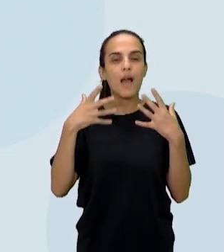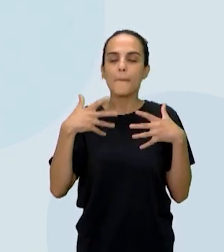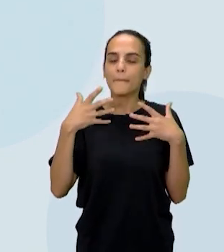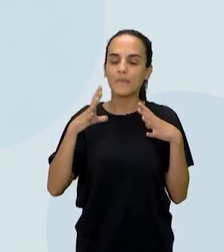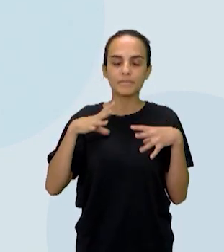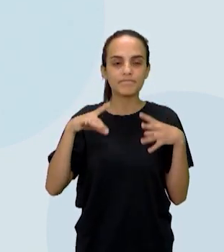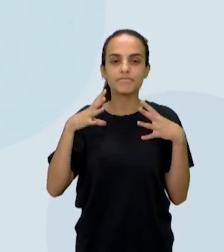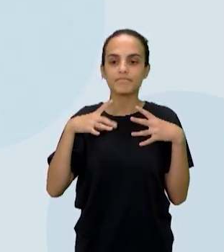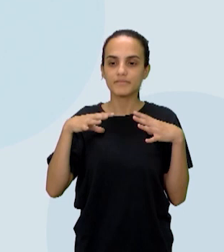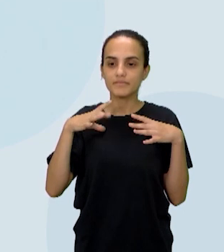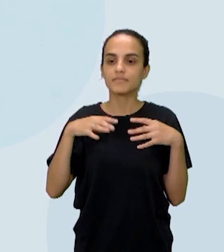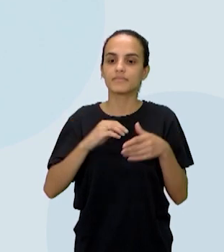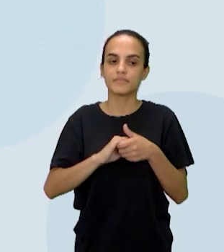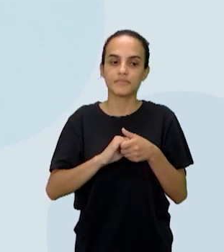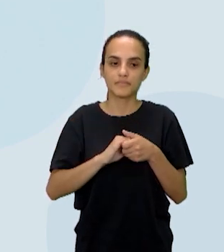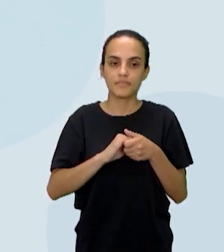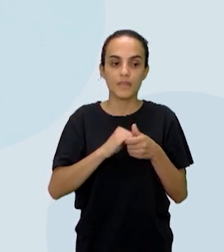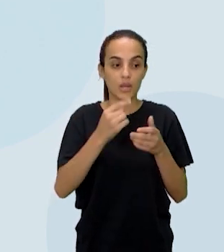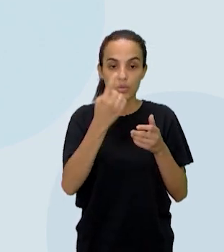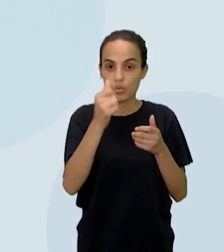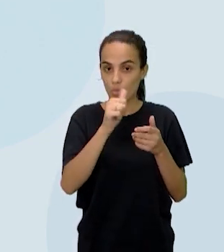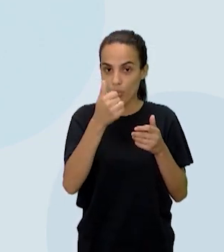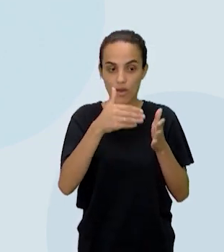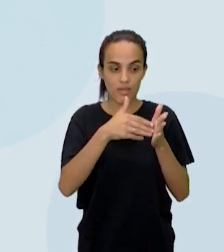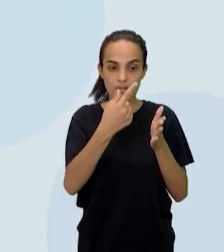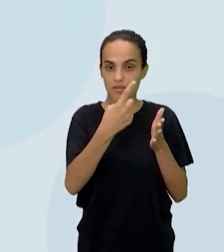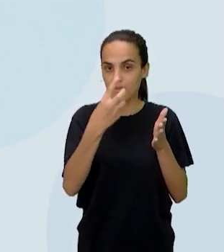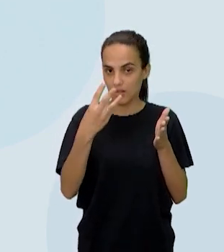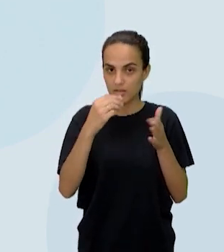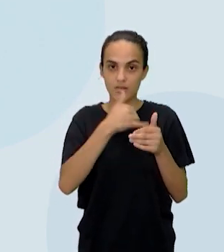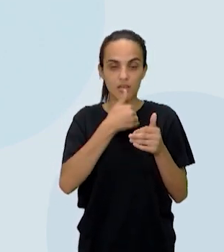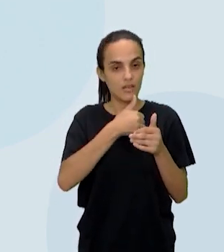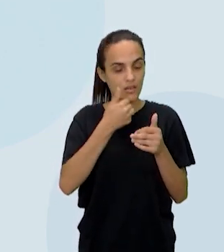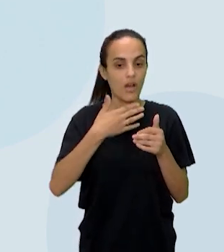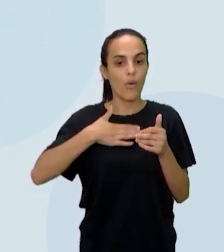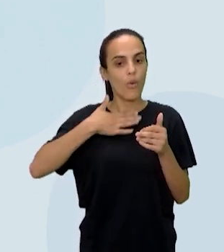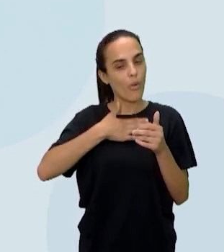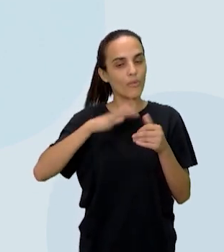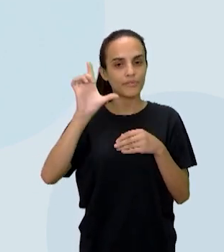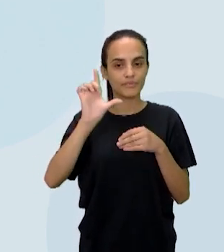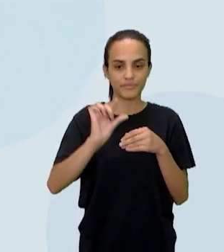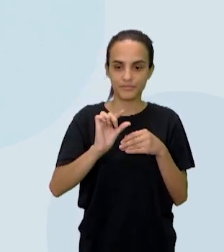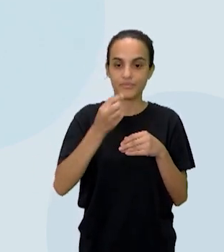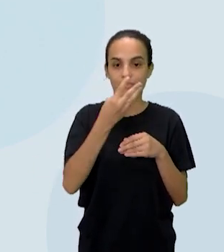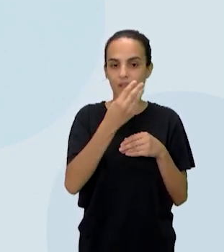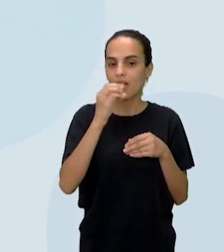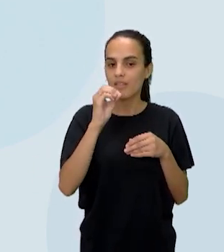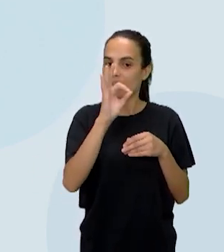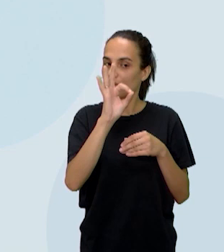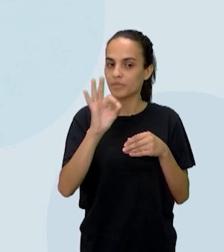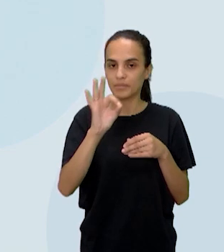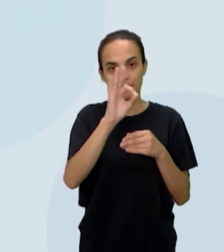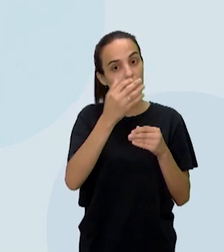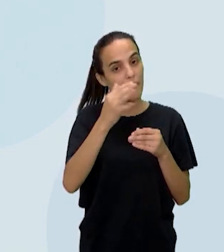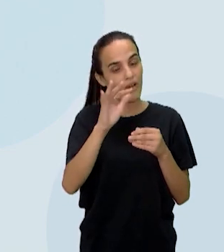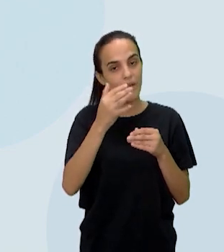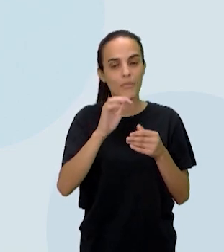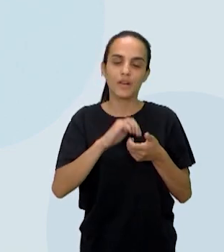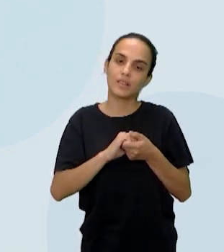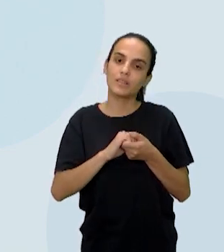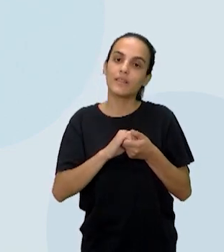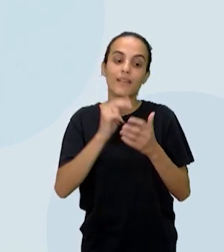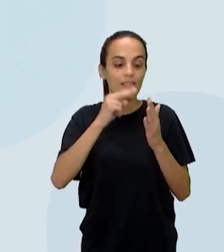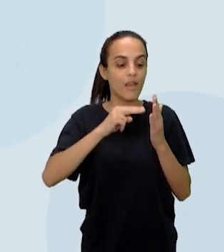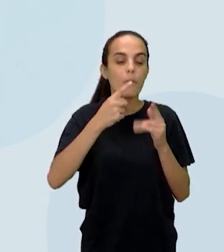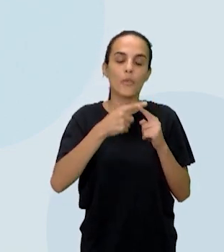gente vai para as crianças de 11 a 13 anos, aí o gosto diminui. 30% mais ou menos ali lê